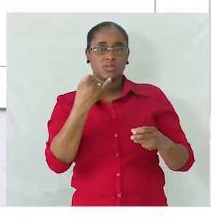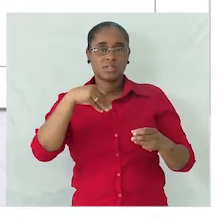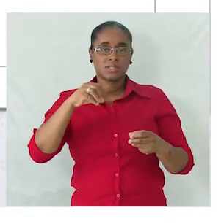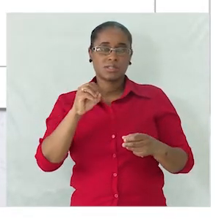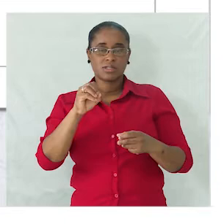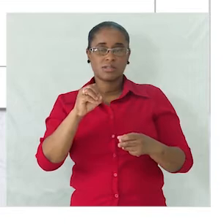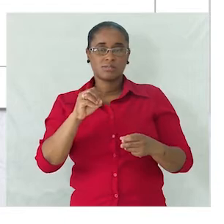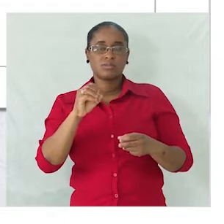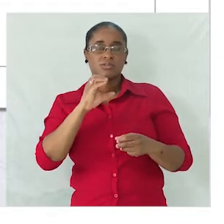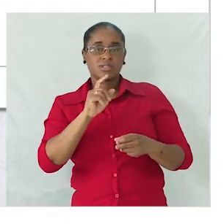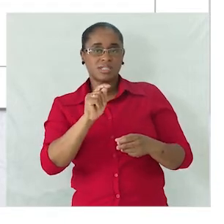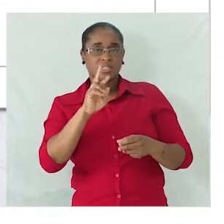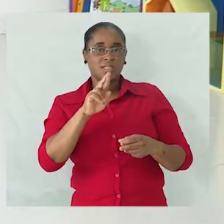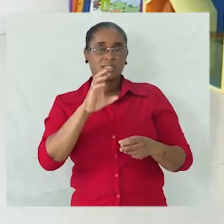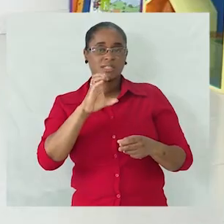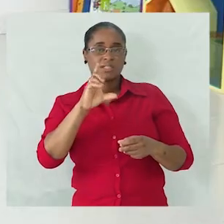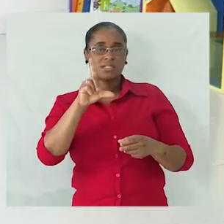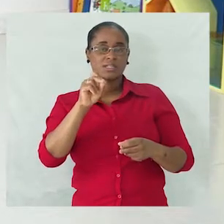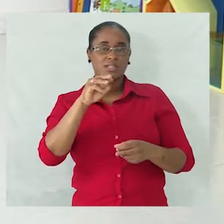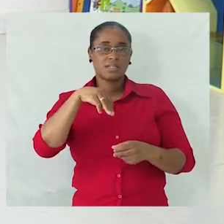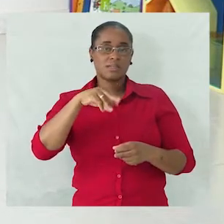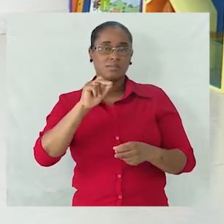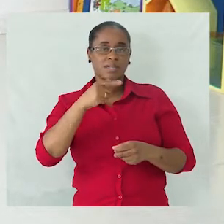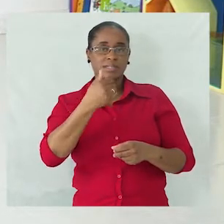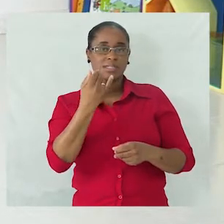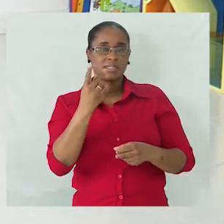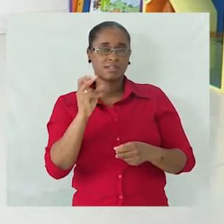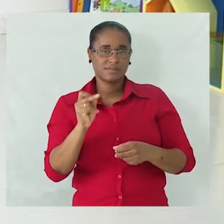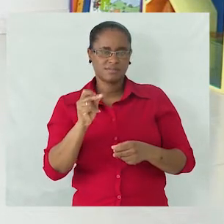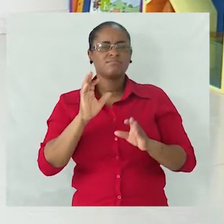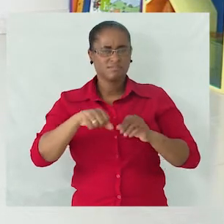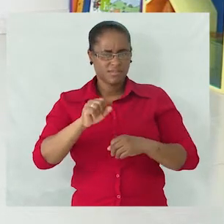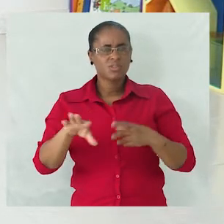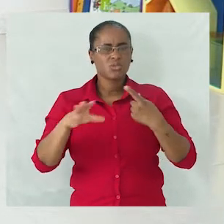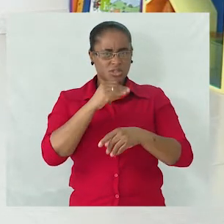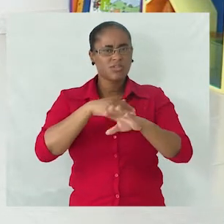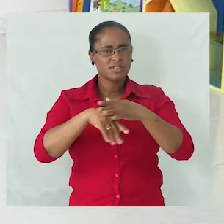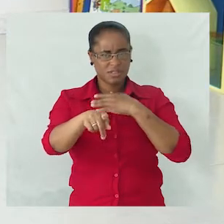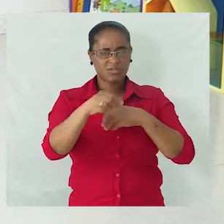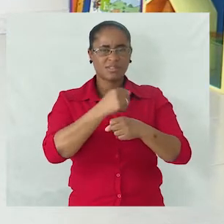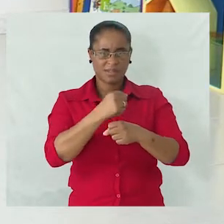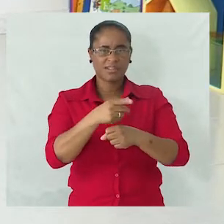exclamativo. Frase exclamativa. Sim? Conseguiram fazer os exercícios? Muito bem.